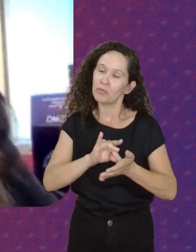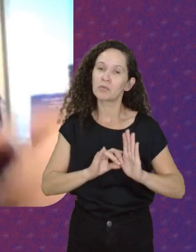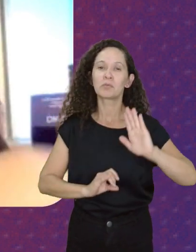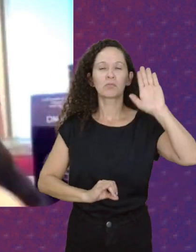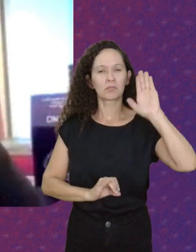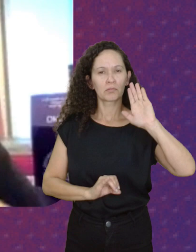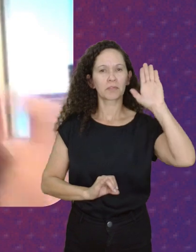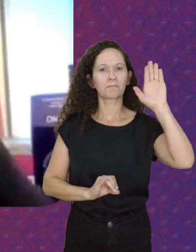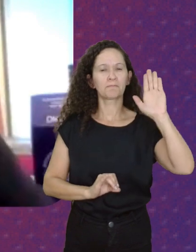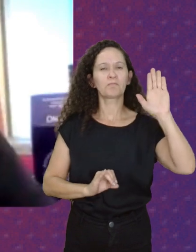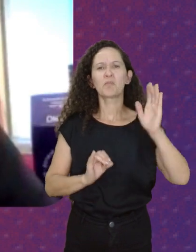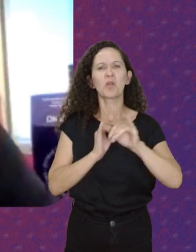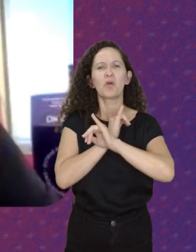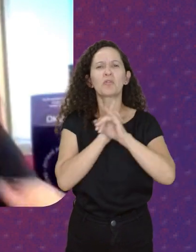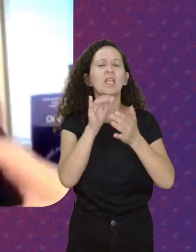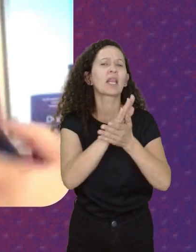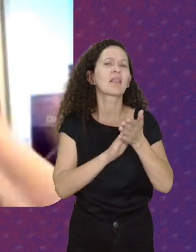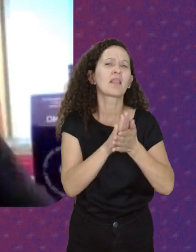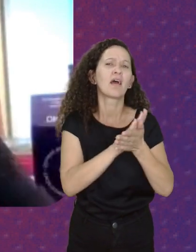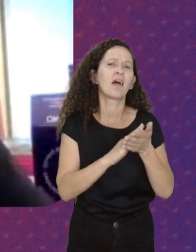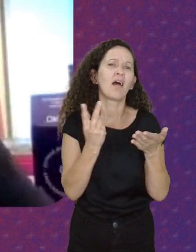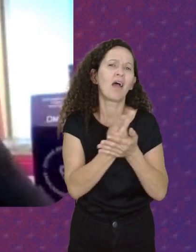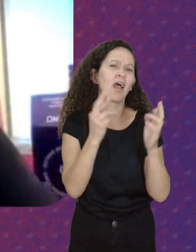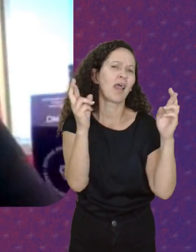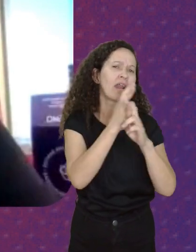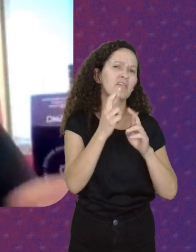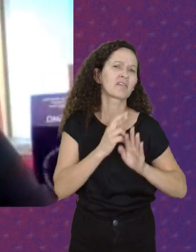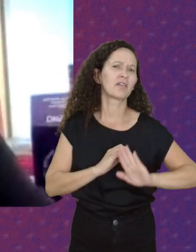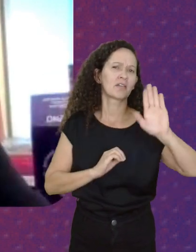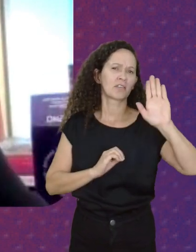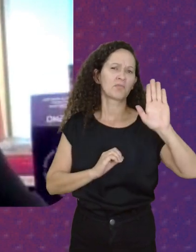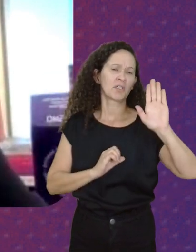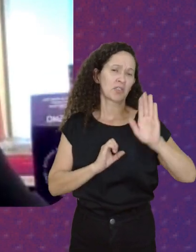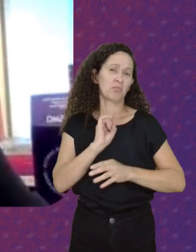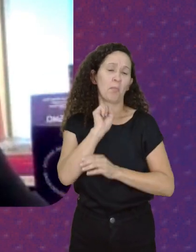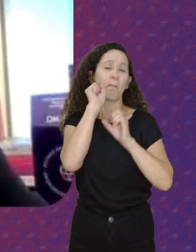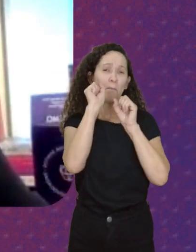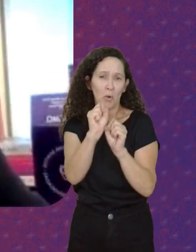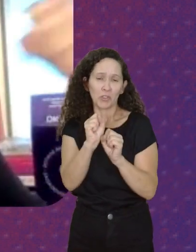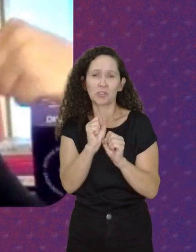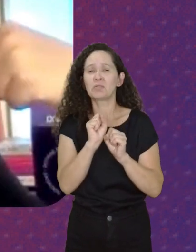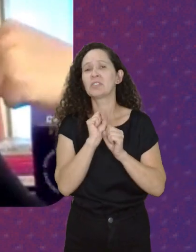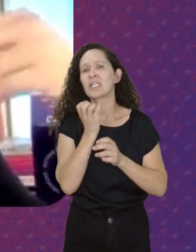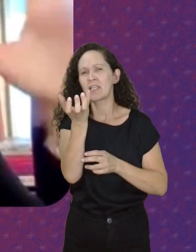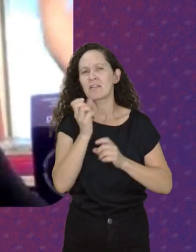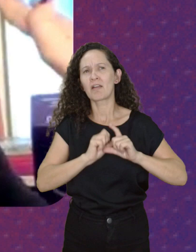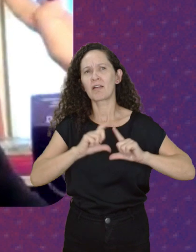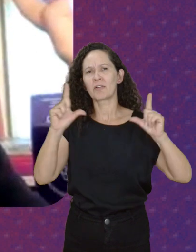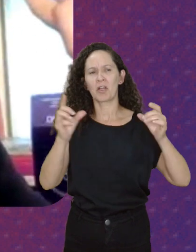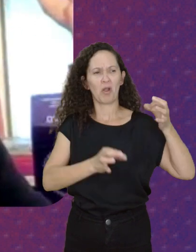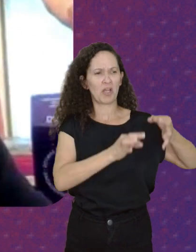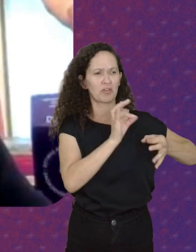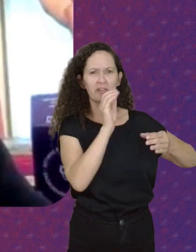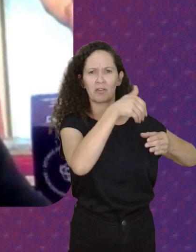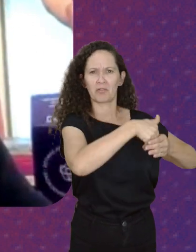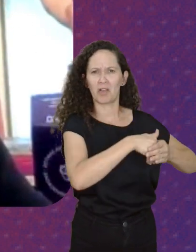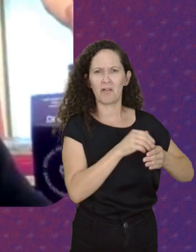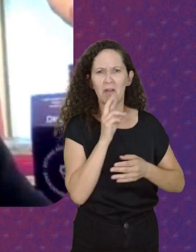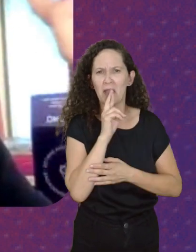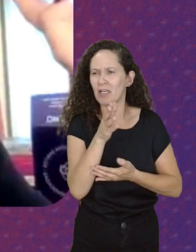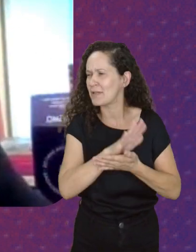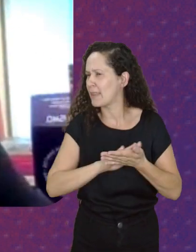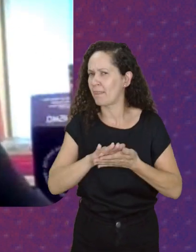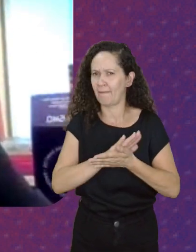campanha, eu não estou falando nada relacionado à campanha, então isso é considerado indiferente eleitoral. A Justiça Eleitoral nem vai ligar para